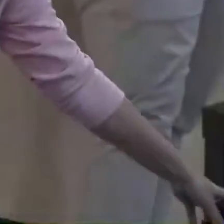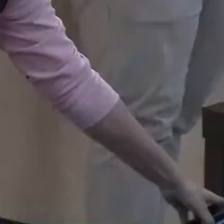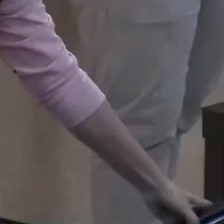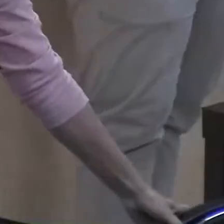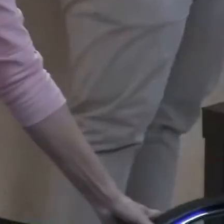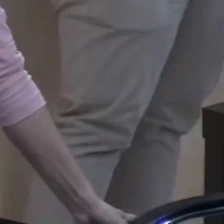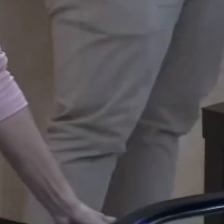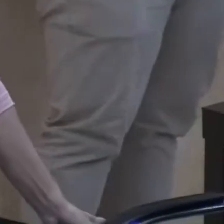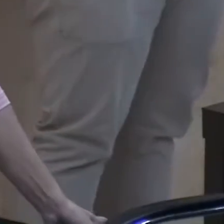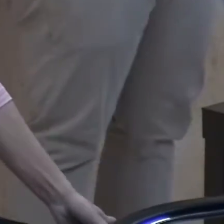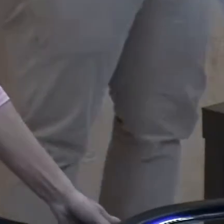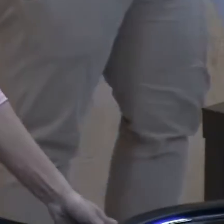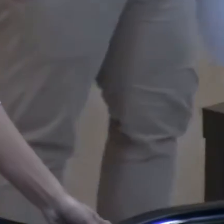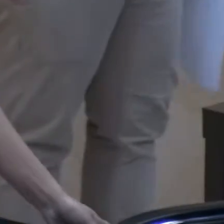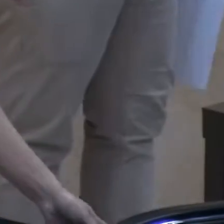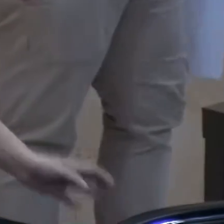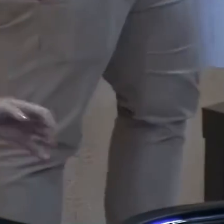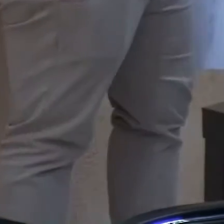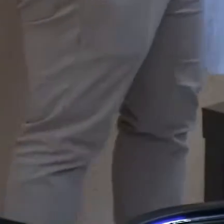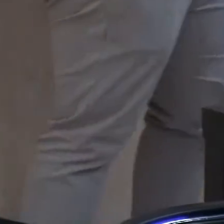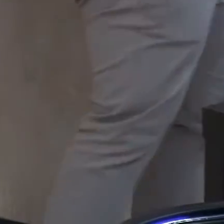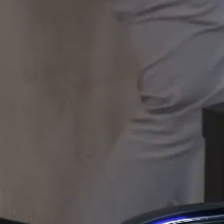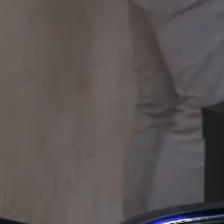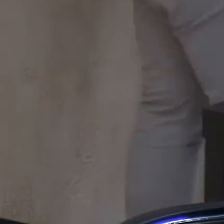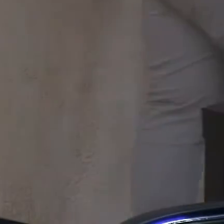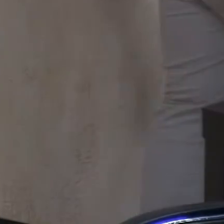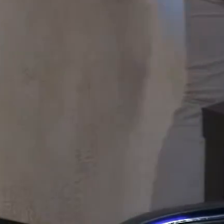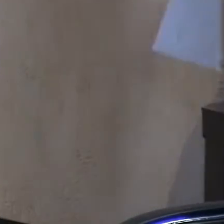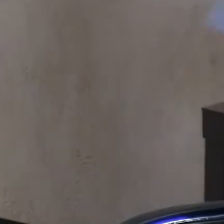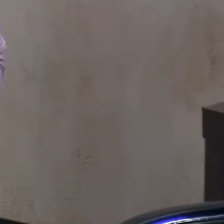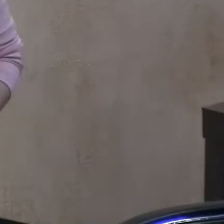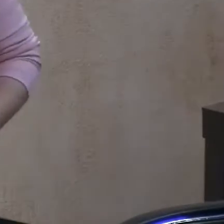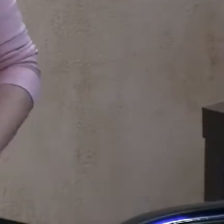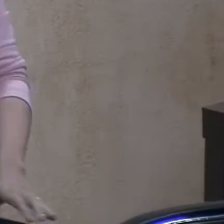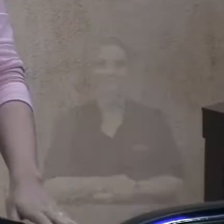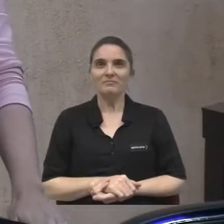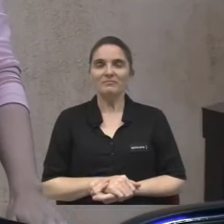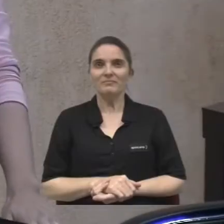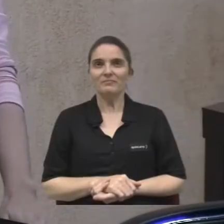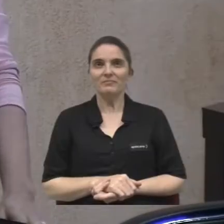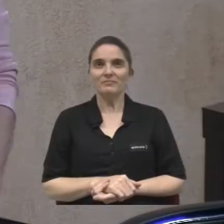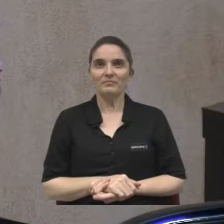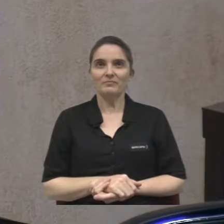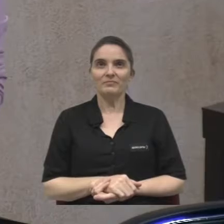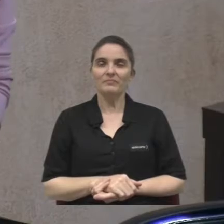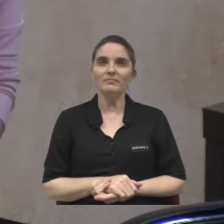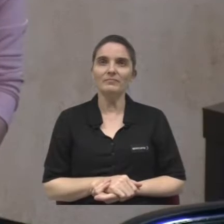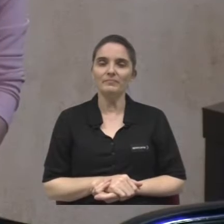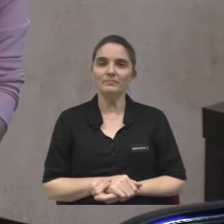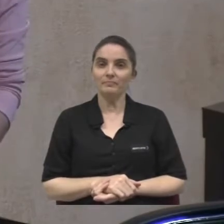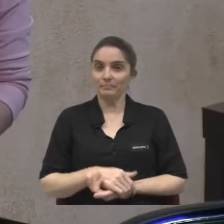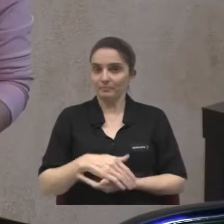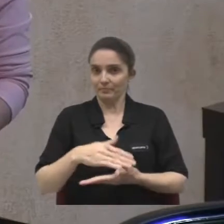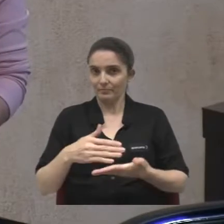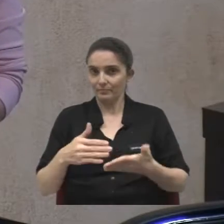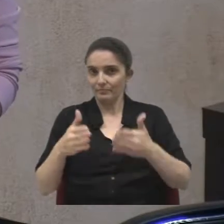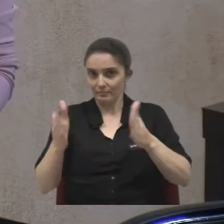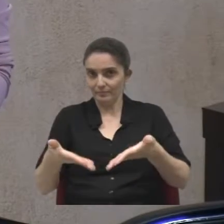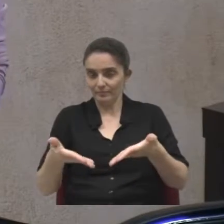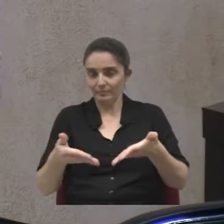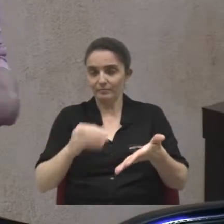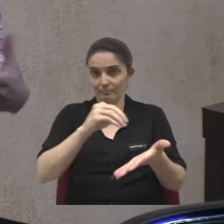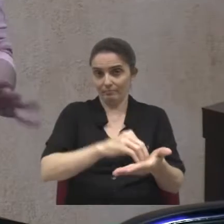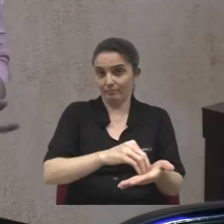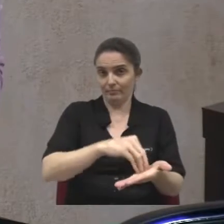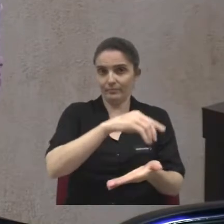pares, público que nos acompanha, apenas para fazer o registro com relação ao zoológico, eu acho